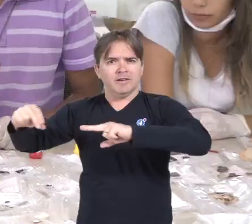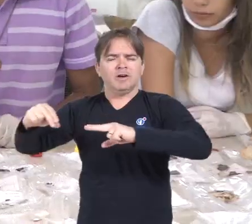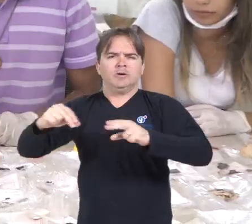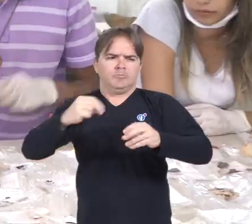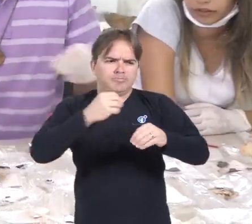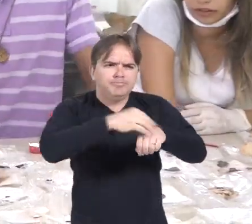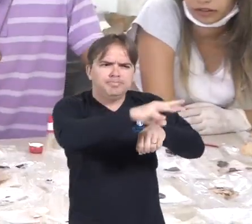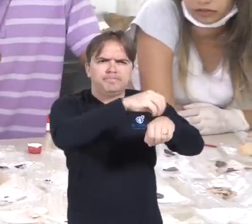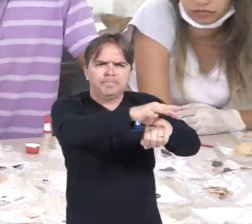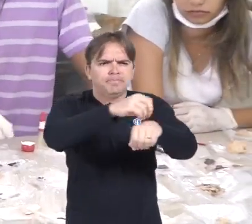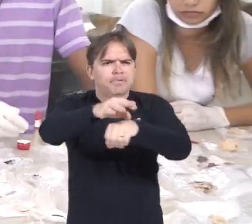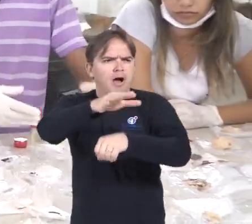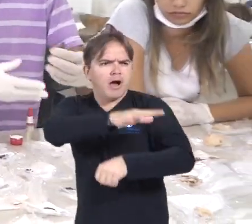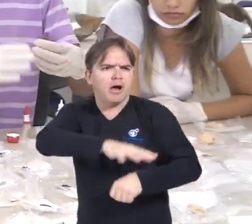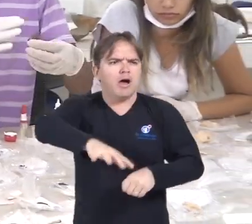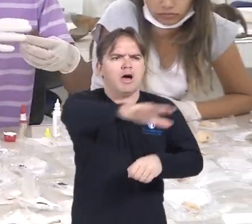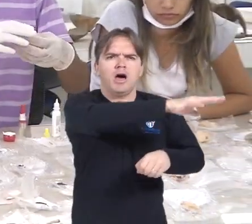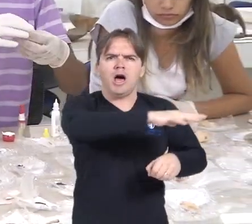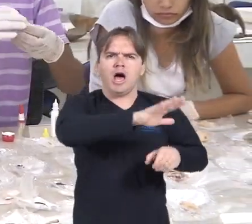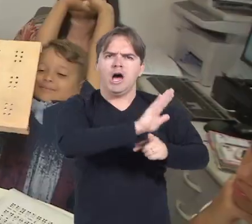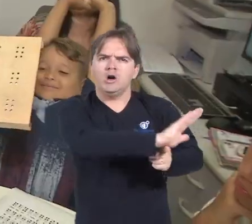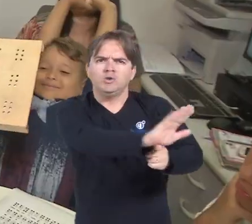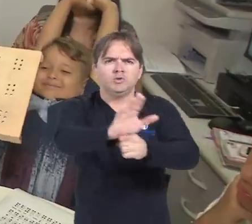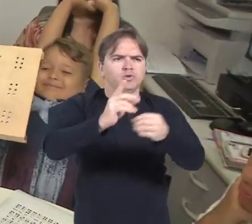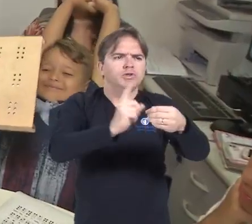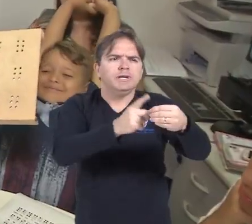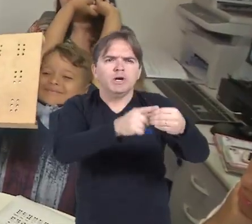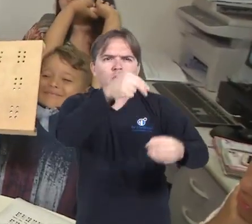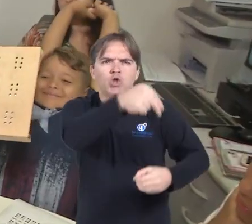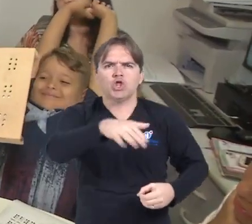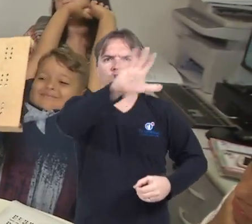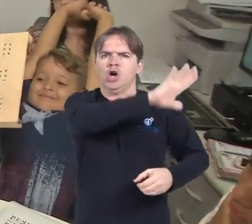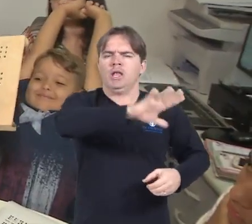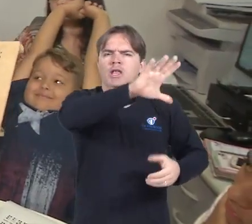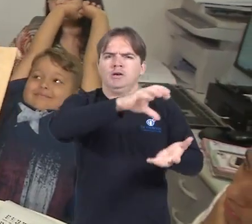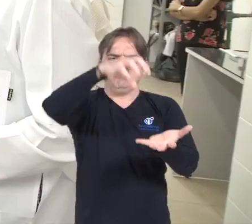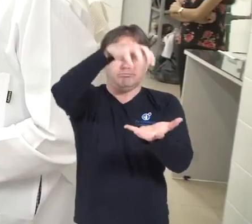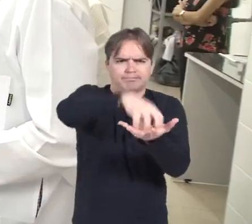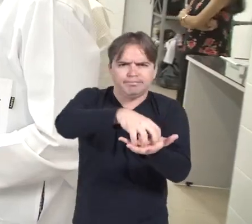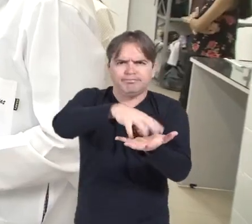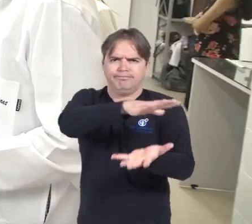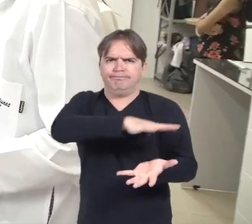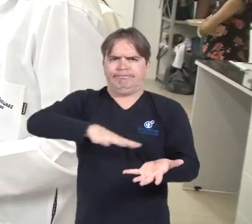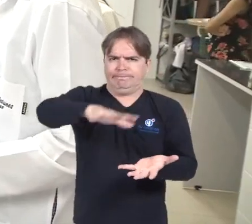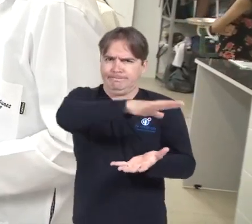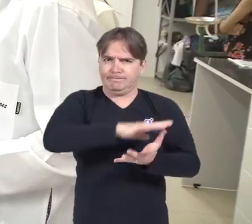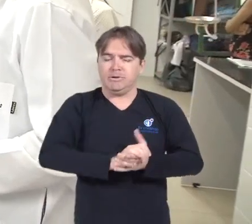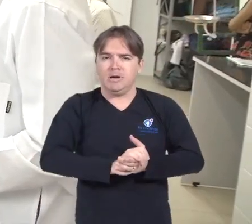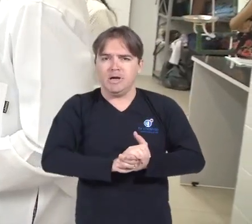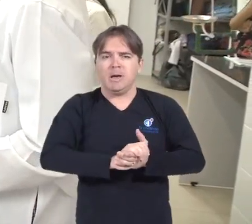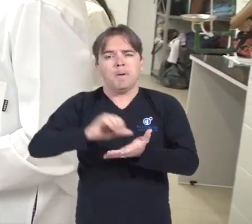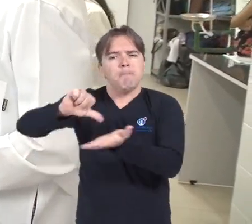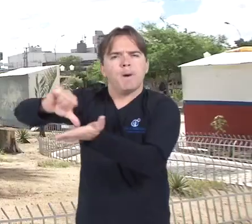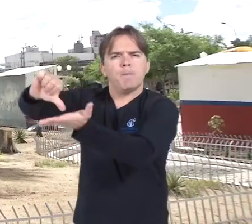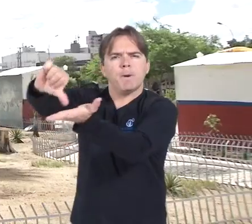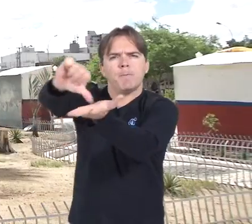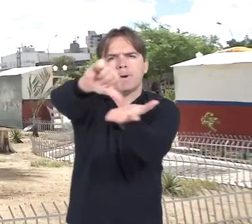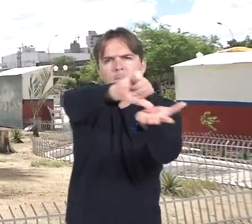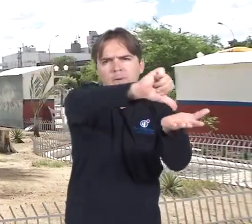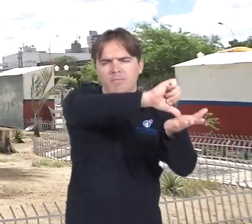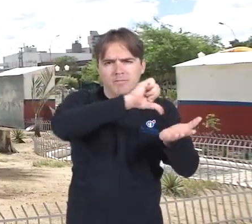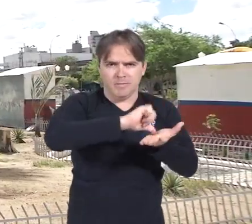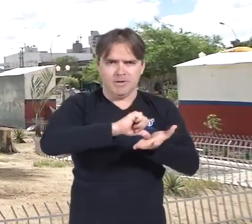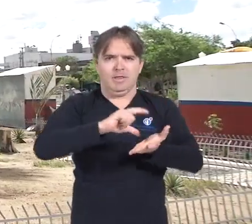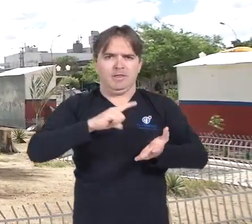o crescimento e a emancipação do interior do Nordeste, onde está localizada. A Univasf é multicamp e está presente